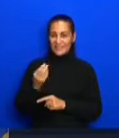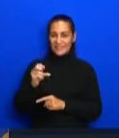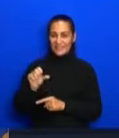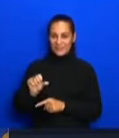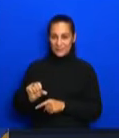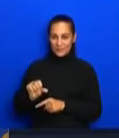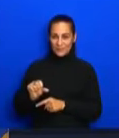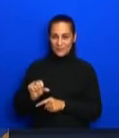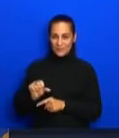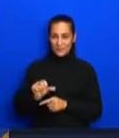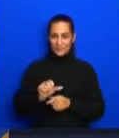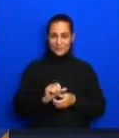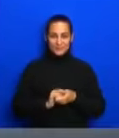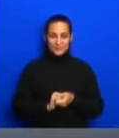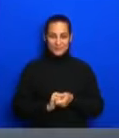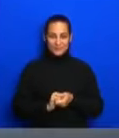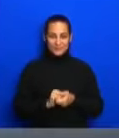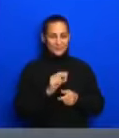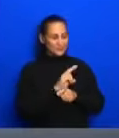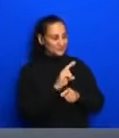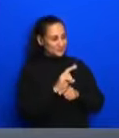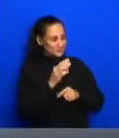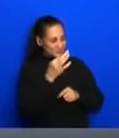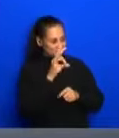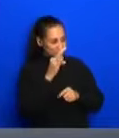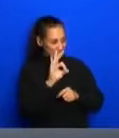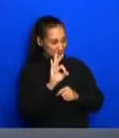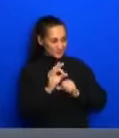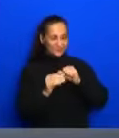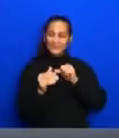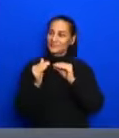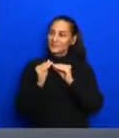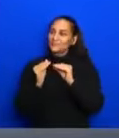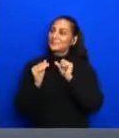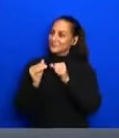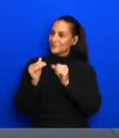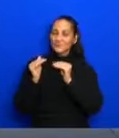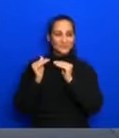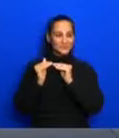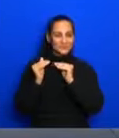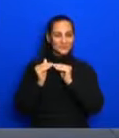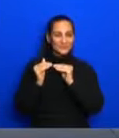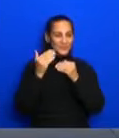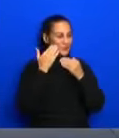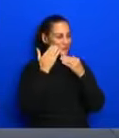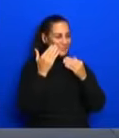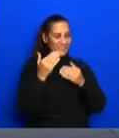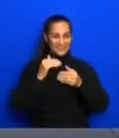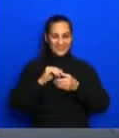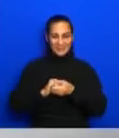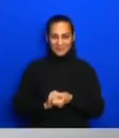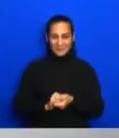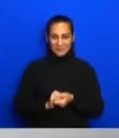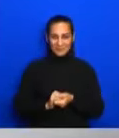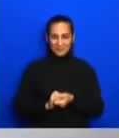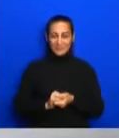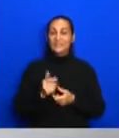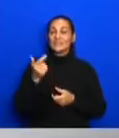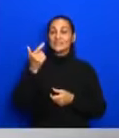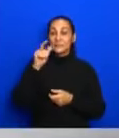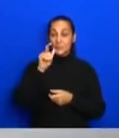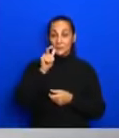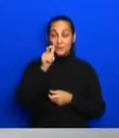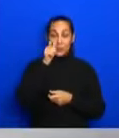10 e 29. Auditoras, confirmam? Sim, confirmo. Sim, confirmo. Obrigado.